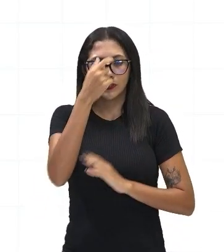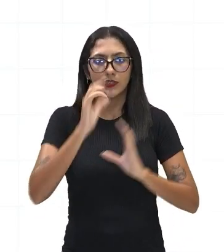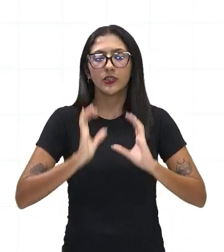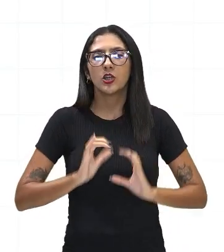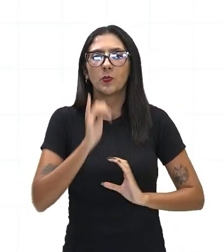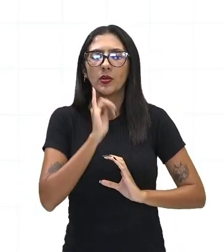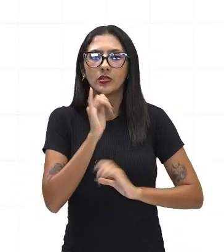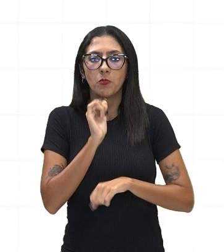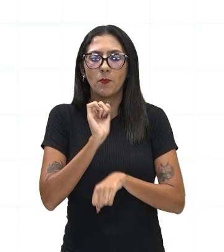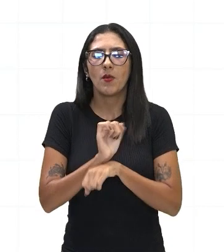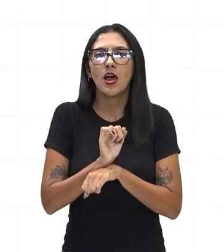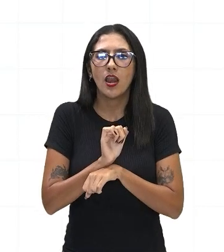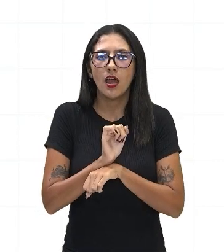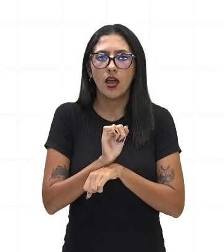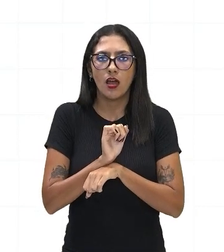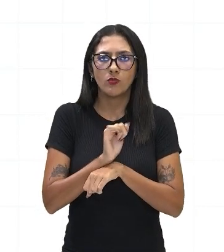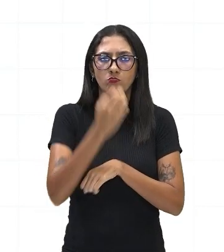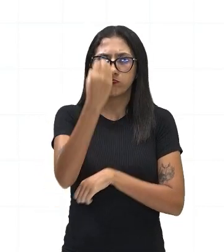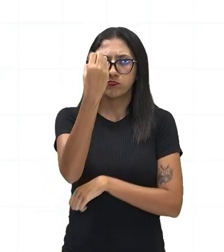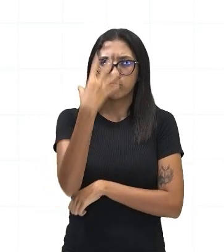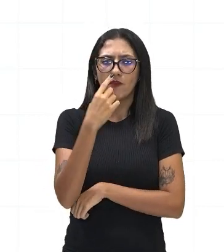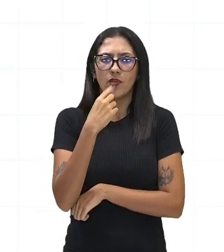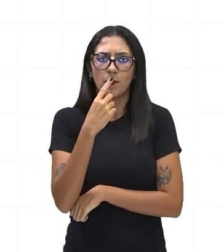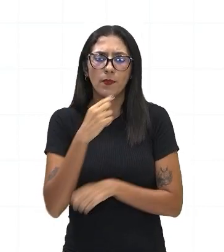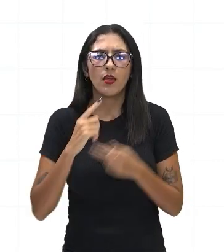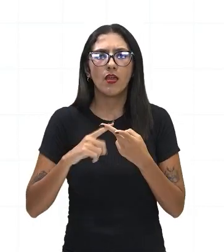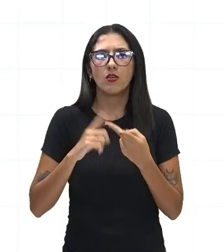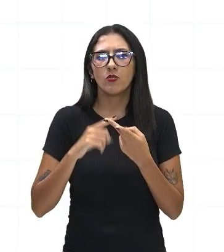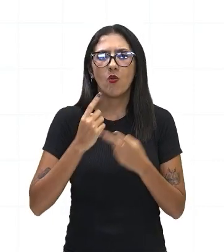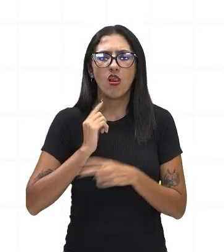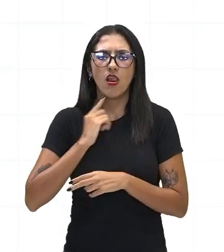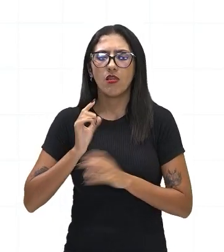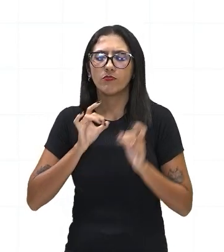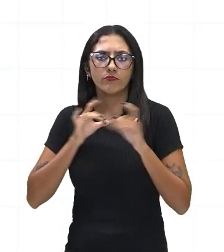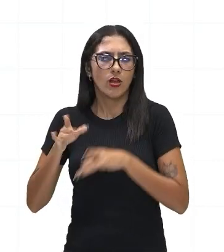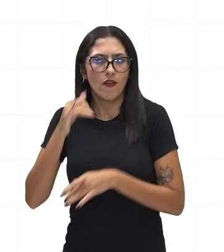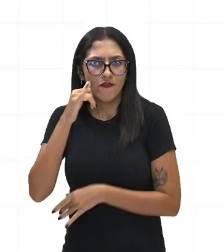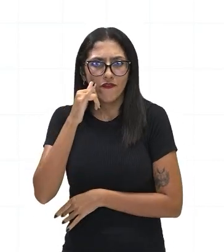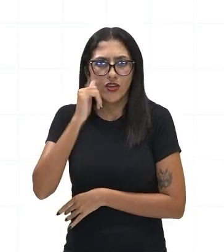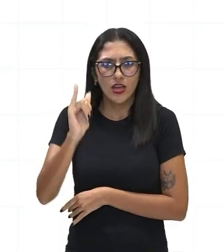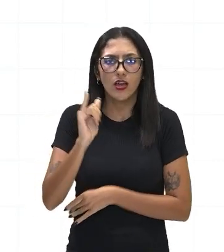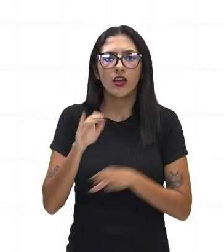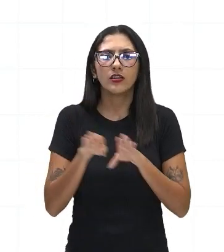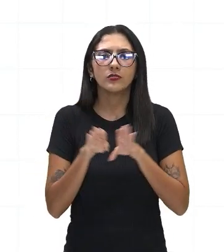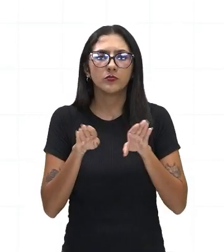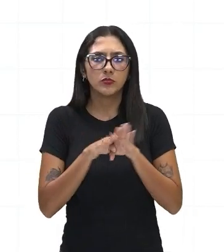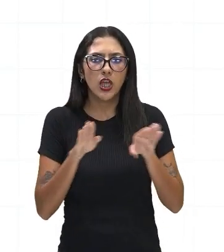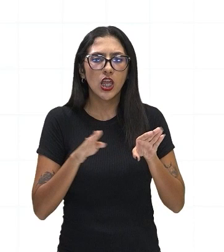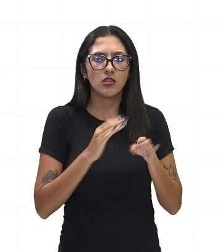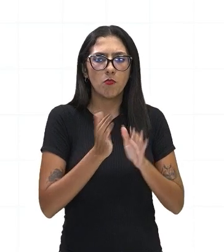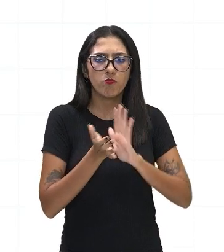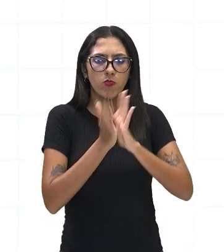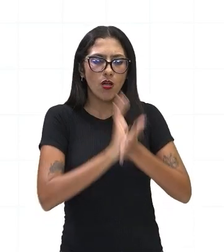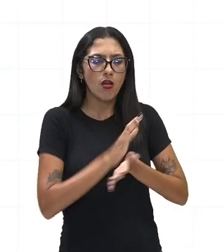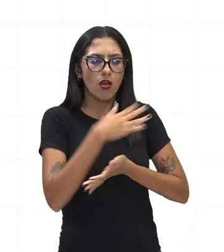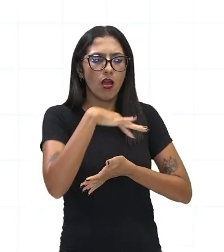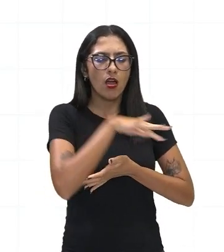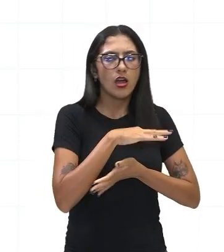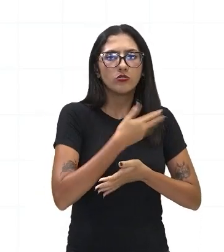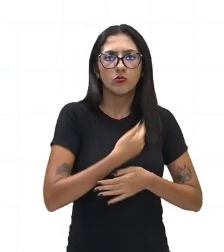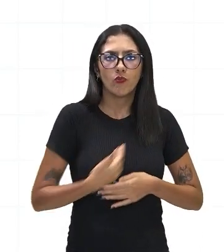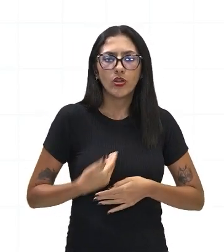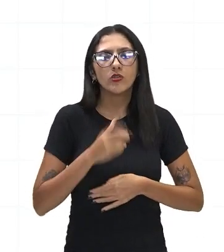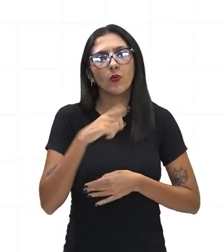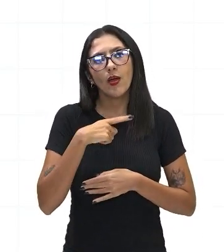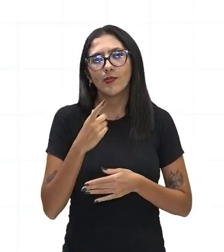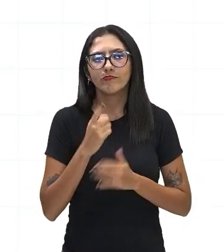no trânsito, não jogar papel na rua, não depredar prédios públicos, são